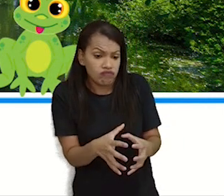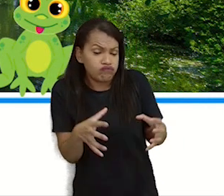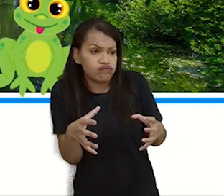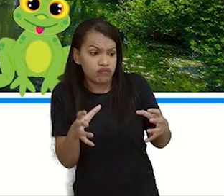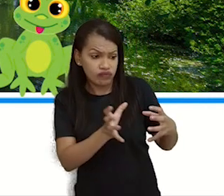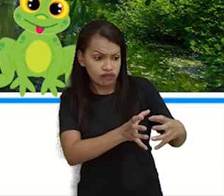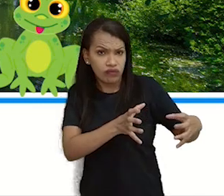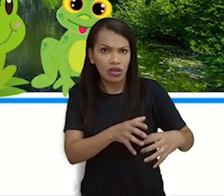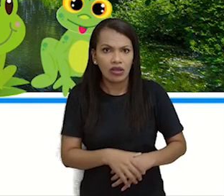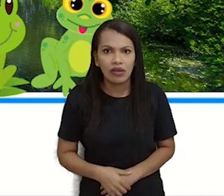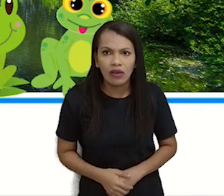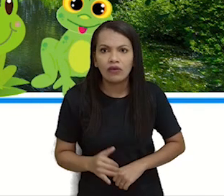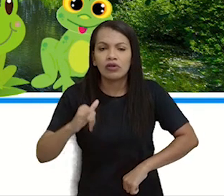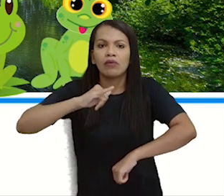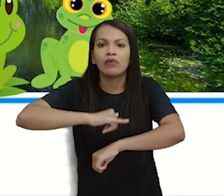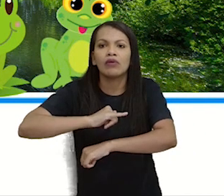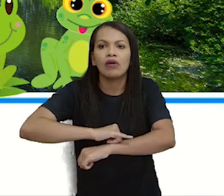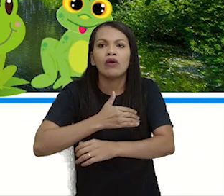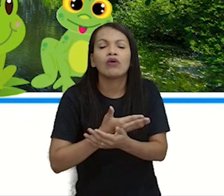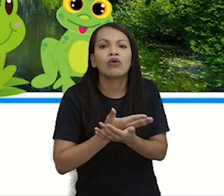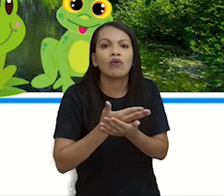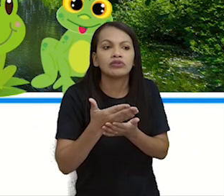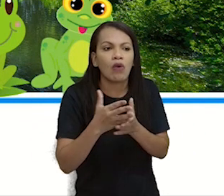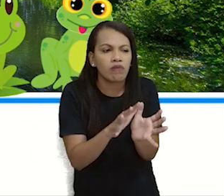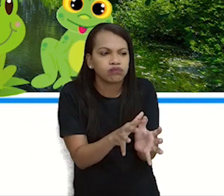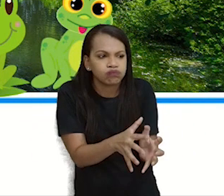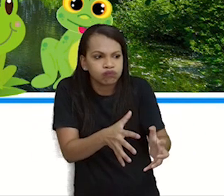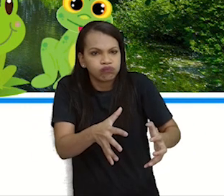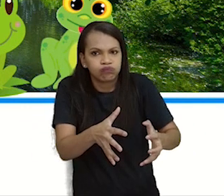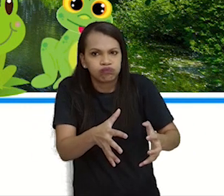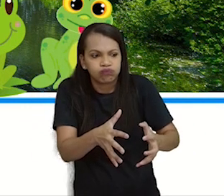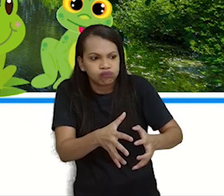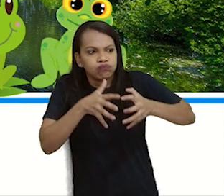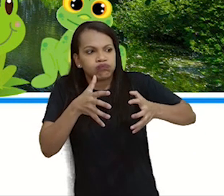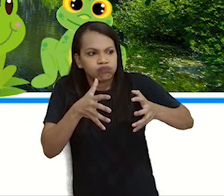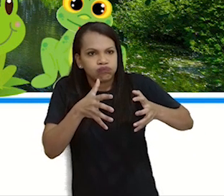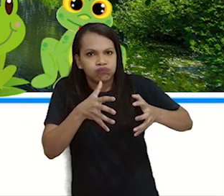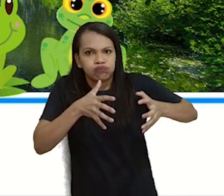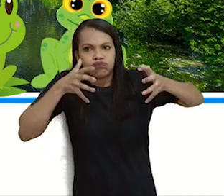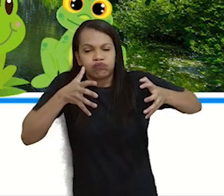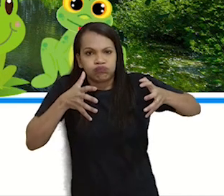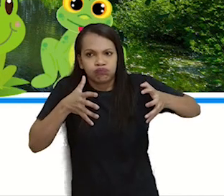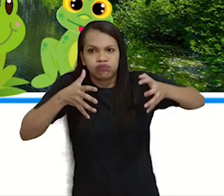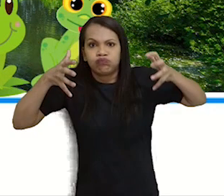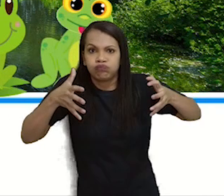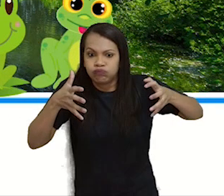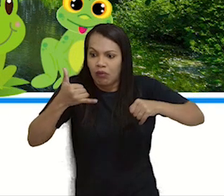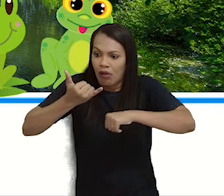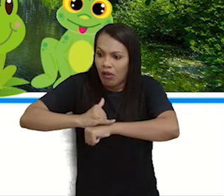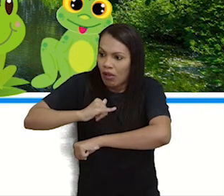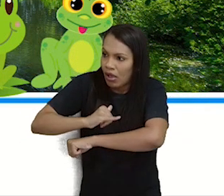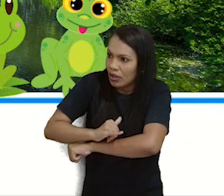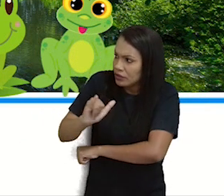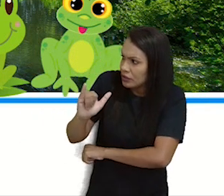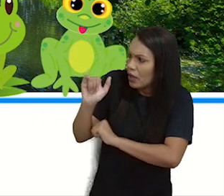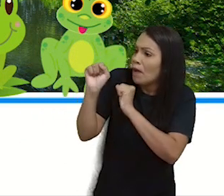o sapo começou a crescer e crescer. E os outros sapos disseram, você